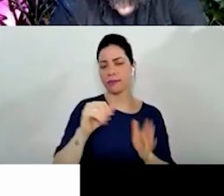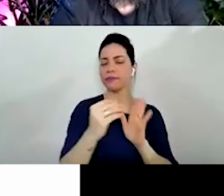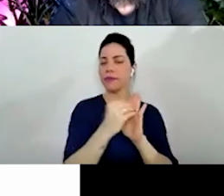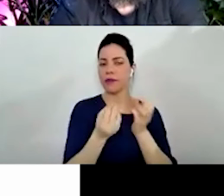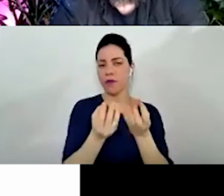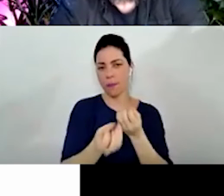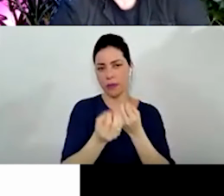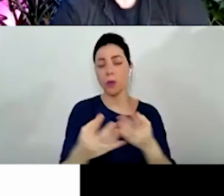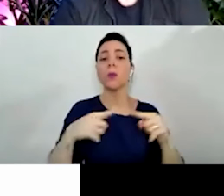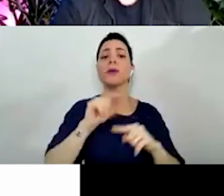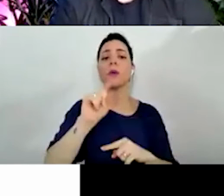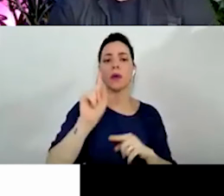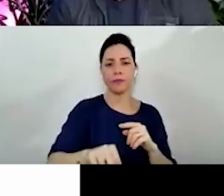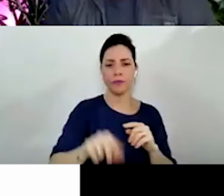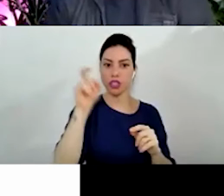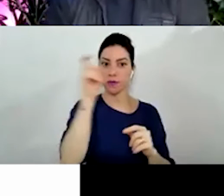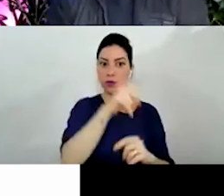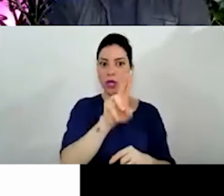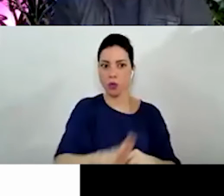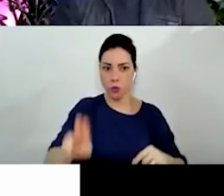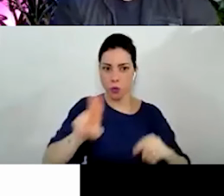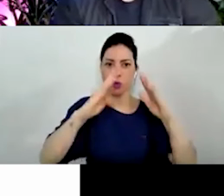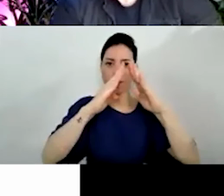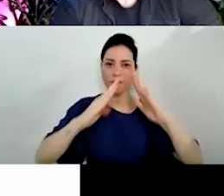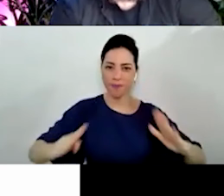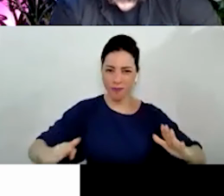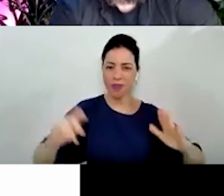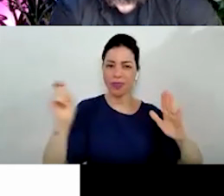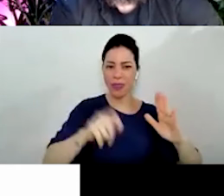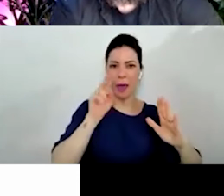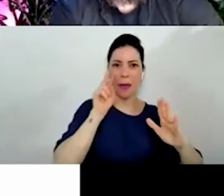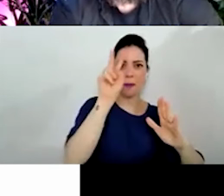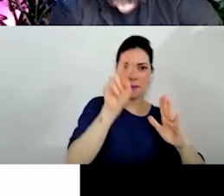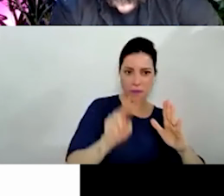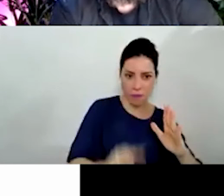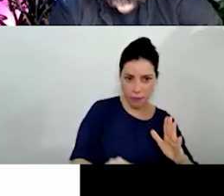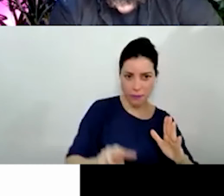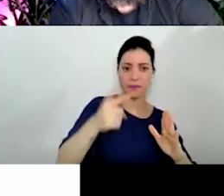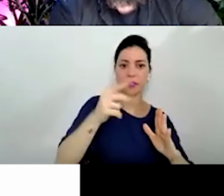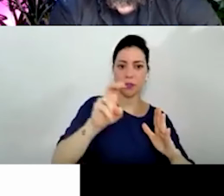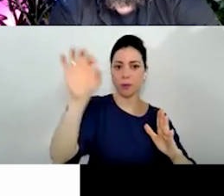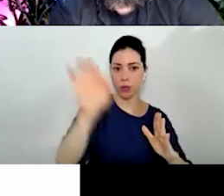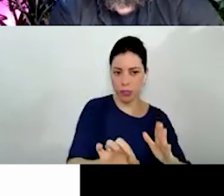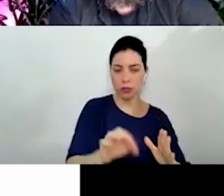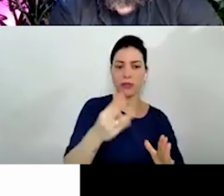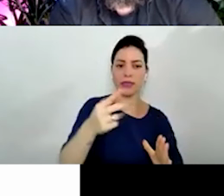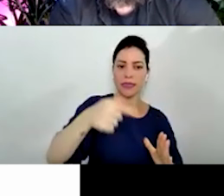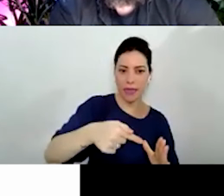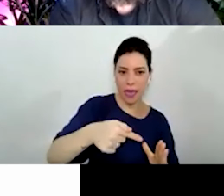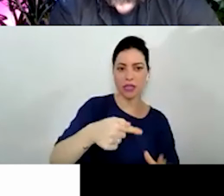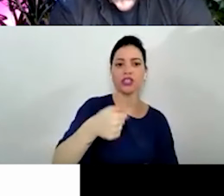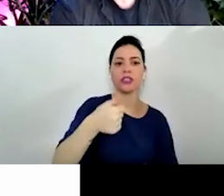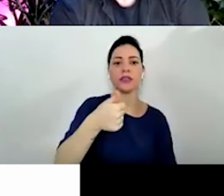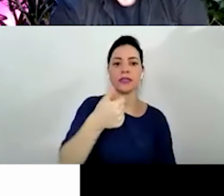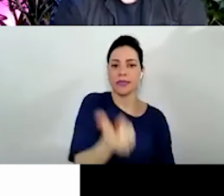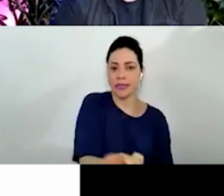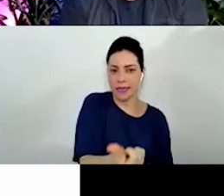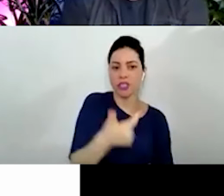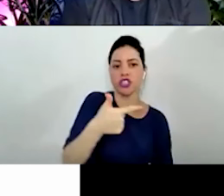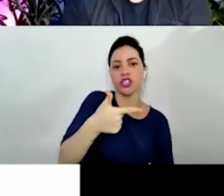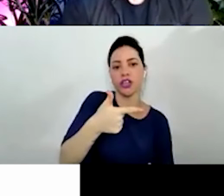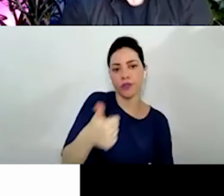dificuldade uso 16 por cento com a dificuldade mínima de utilização 37 por cento maior dificuldade mediana e 25 porcento